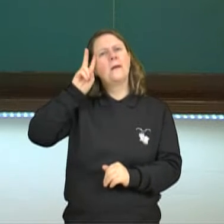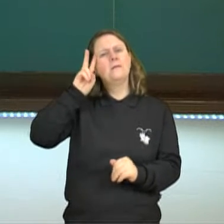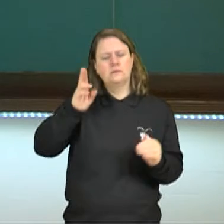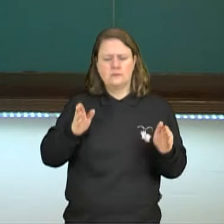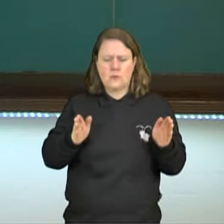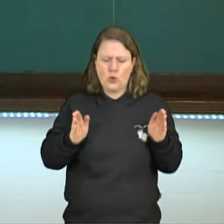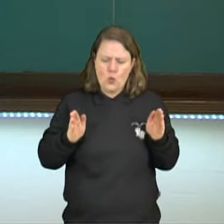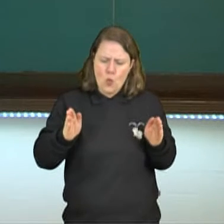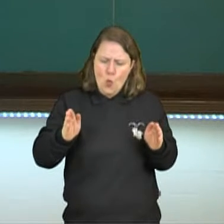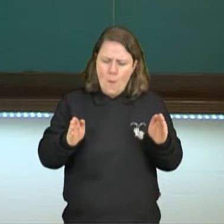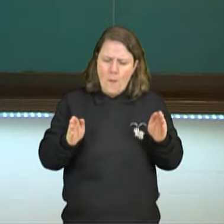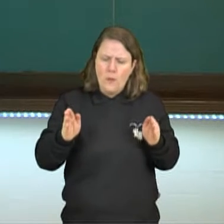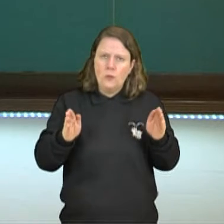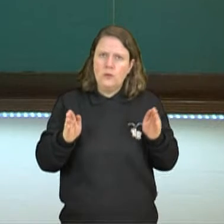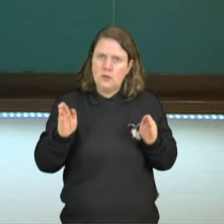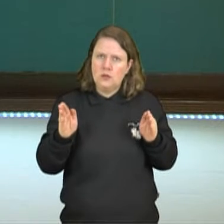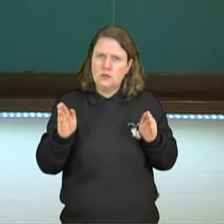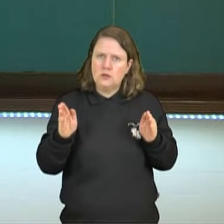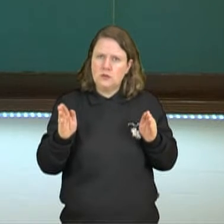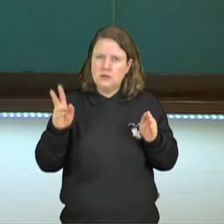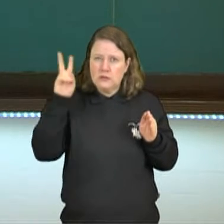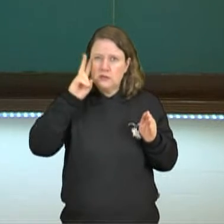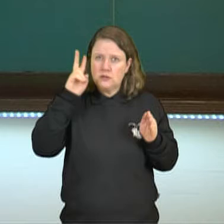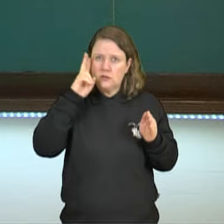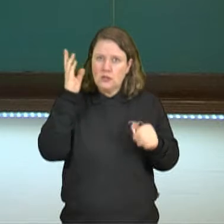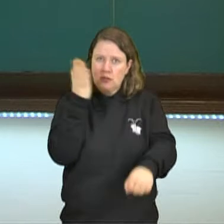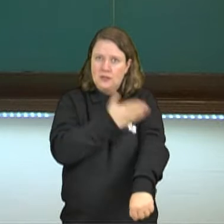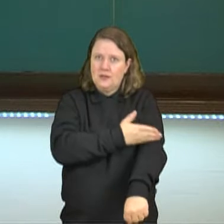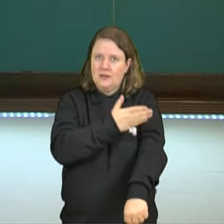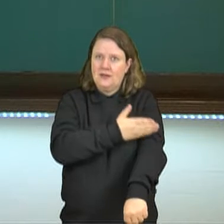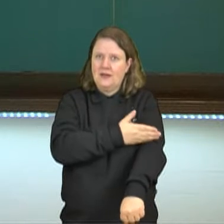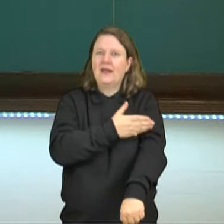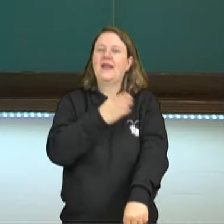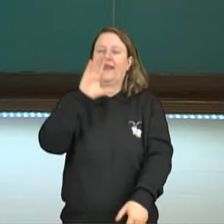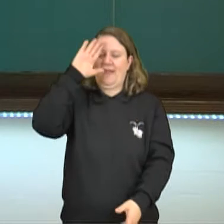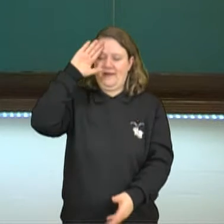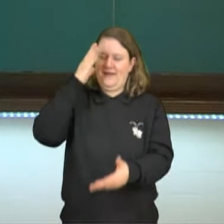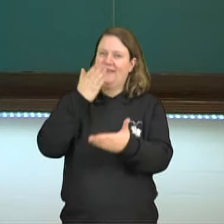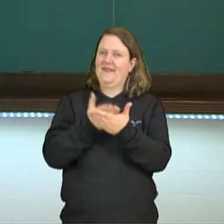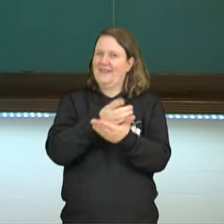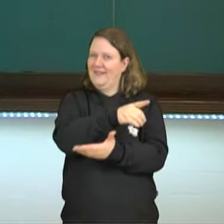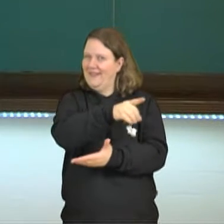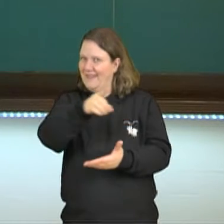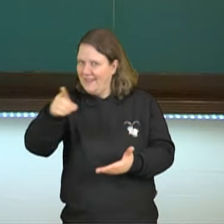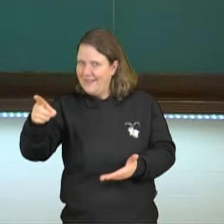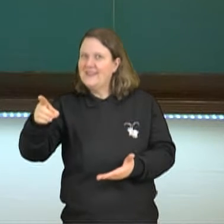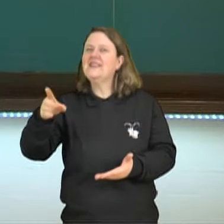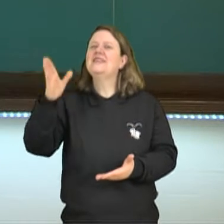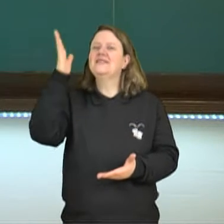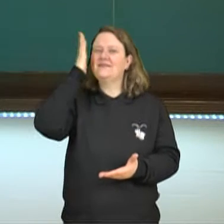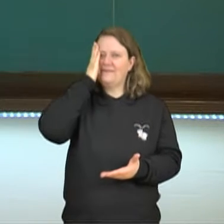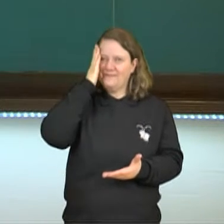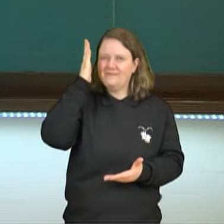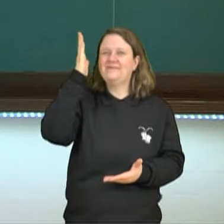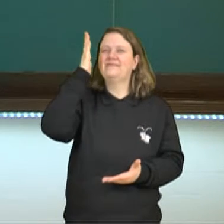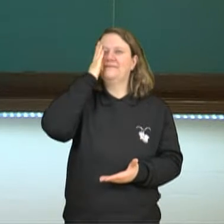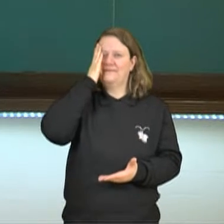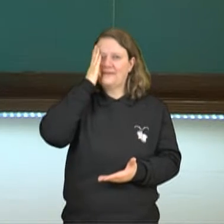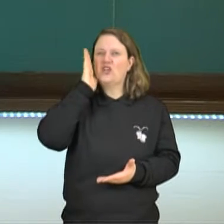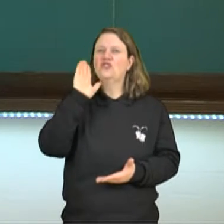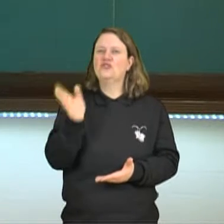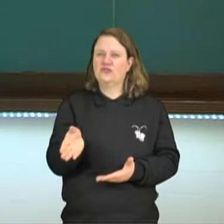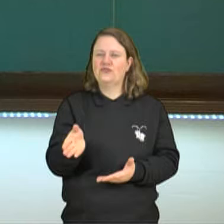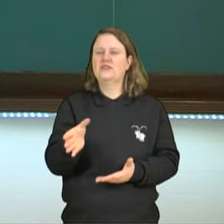história corresponde à Idade Média? Uma informação que eu tenho certeza que você, estudante da educação de jovens e adultos,